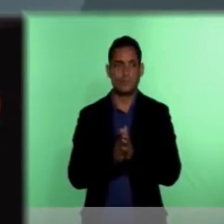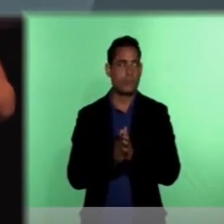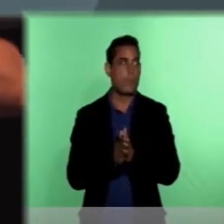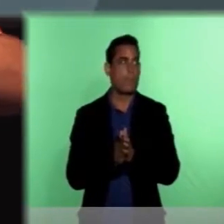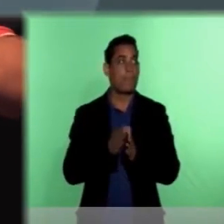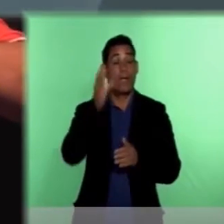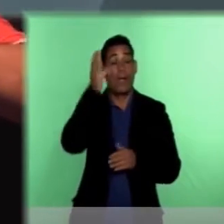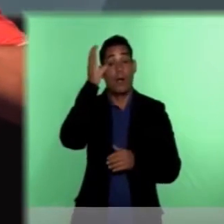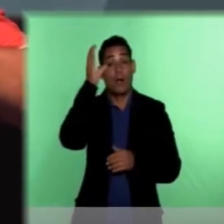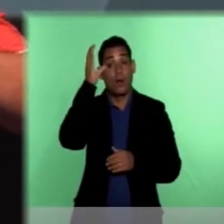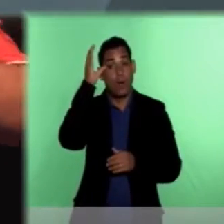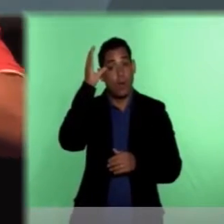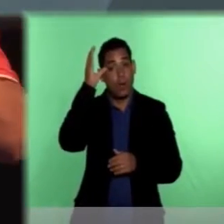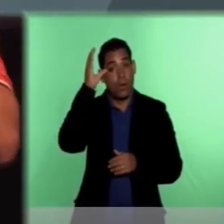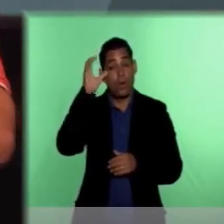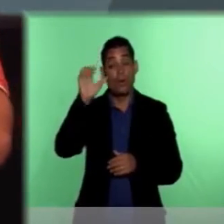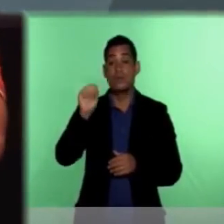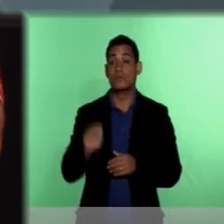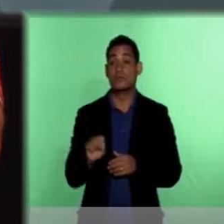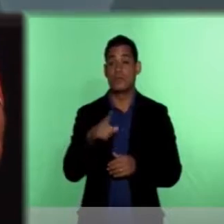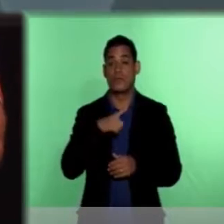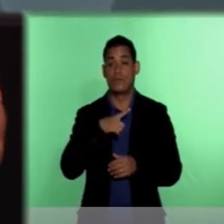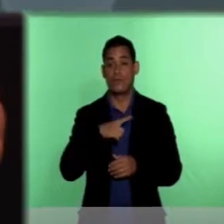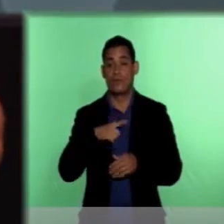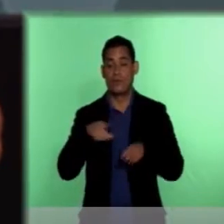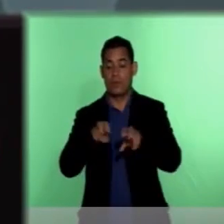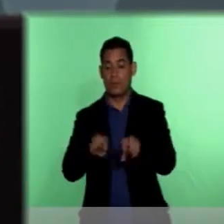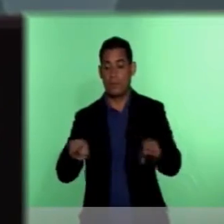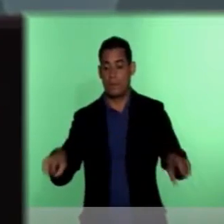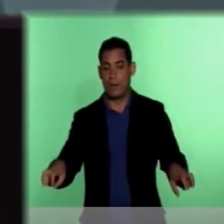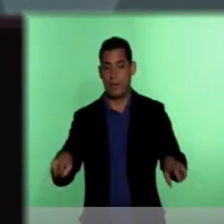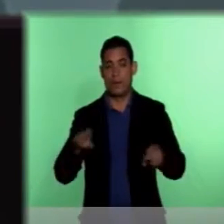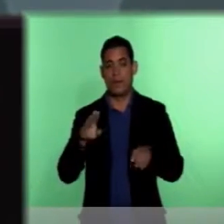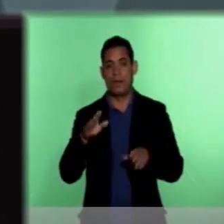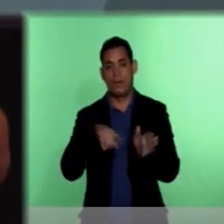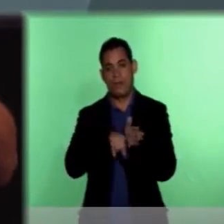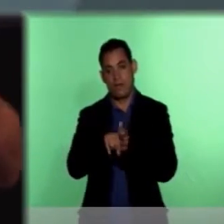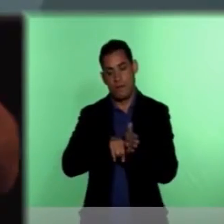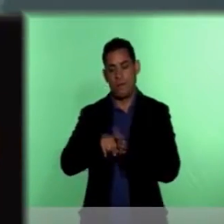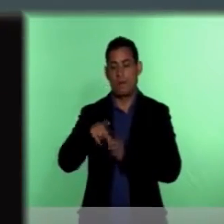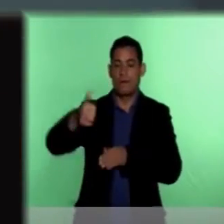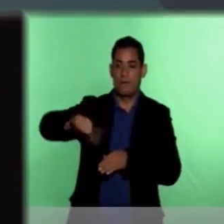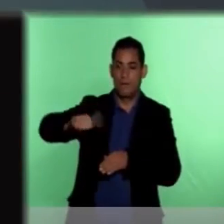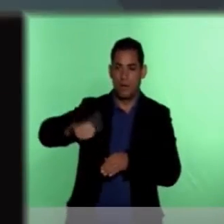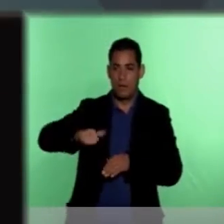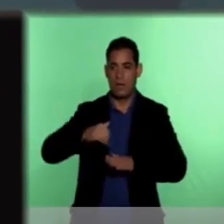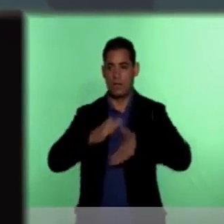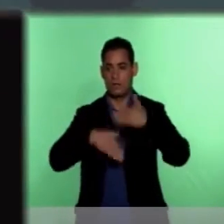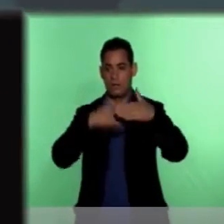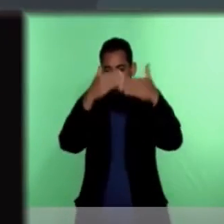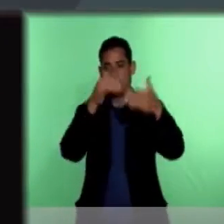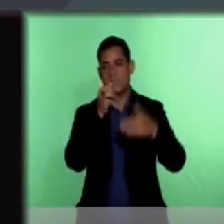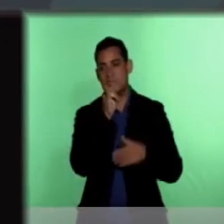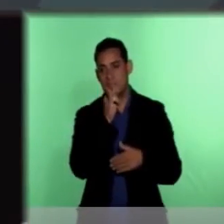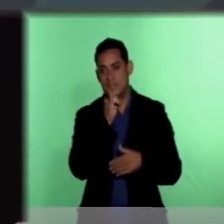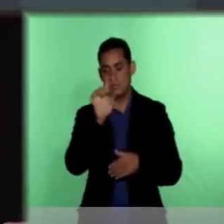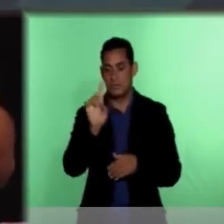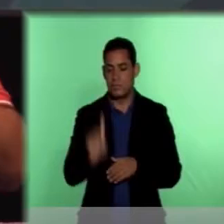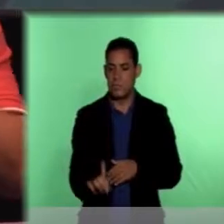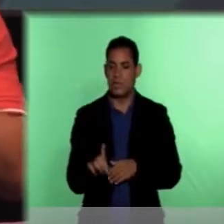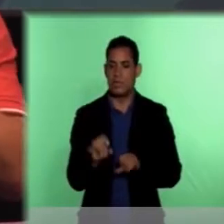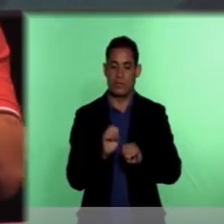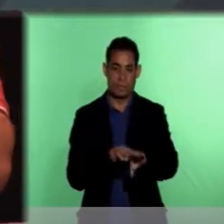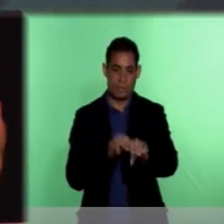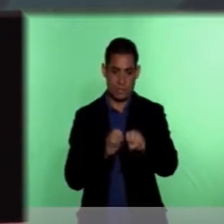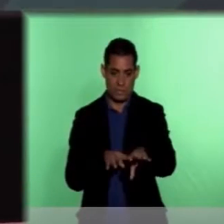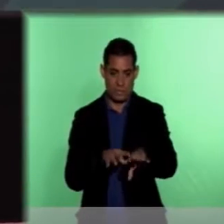Sul teve uma mesa para apresentar o seu caso como sendo um grande exemplo de desenvolvimento do direito à educação. E